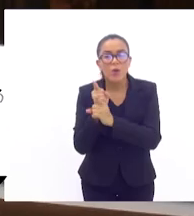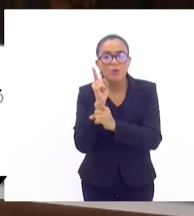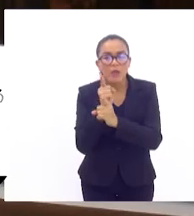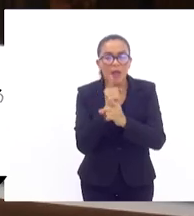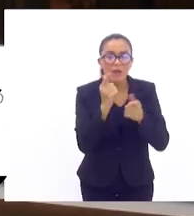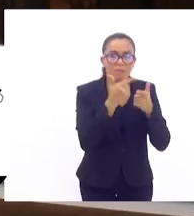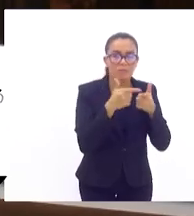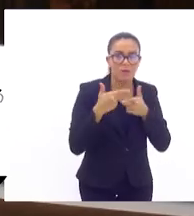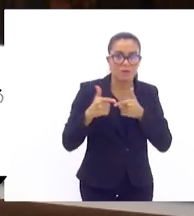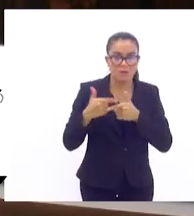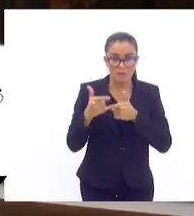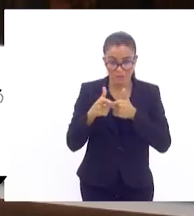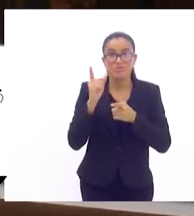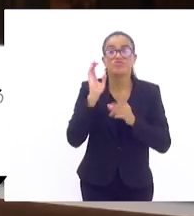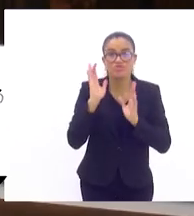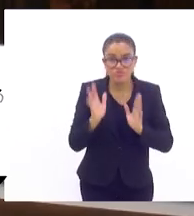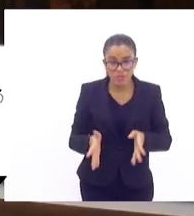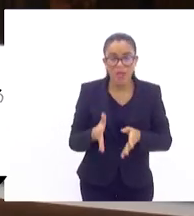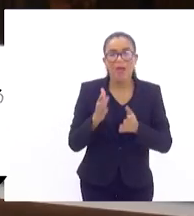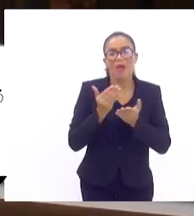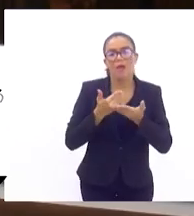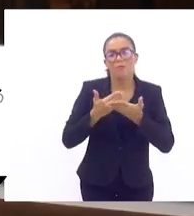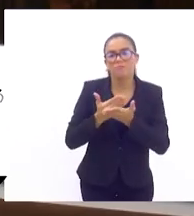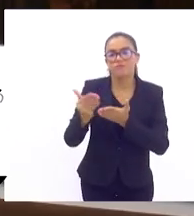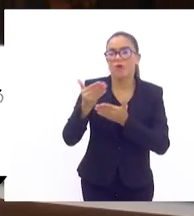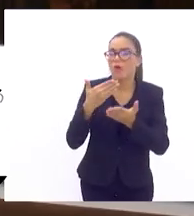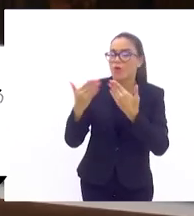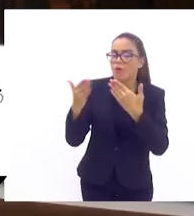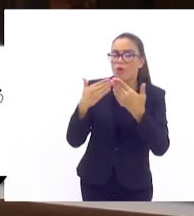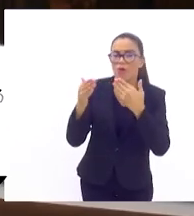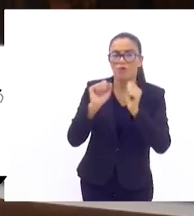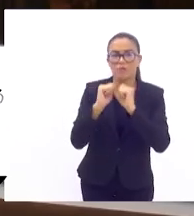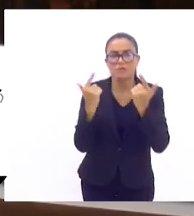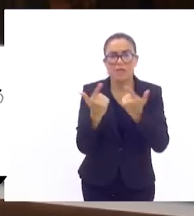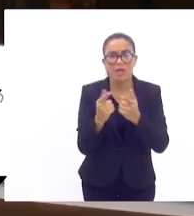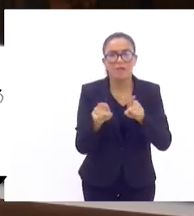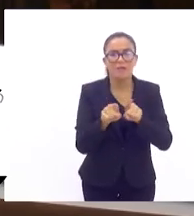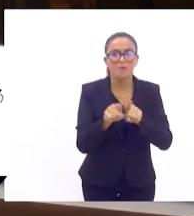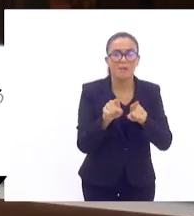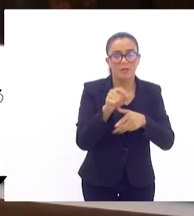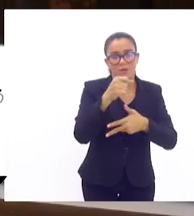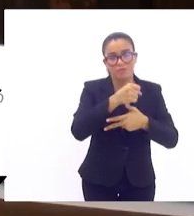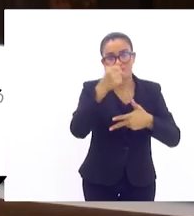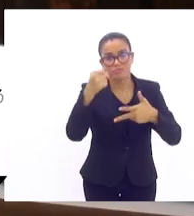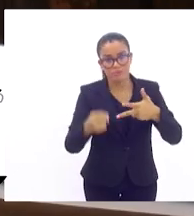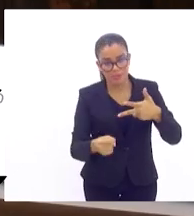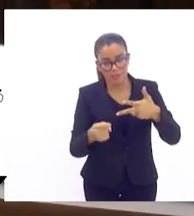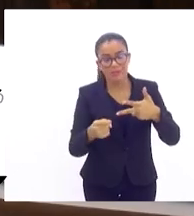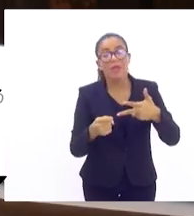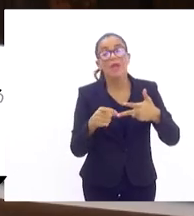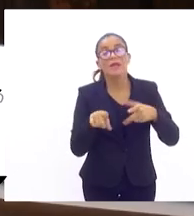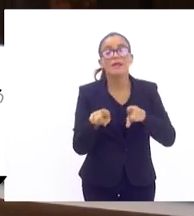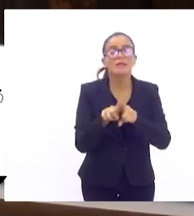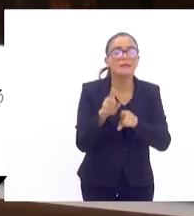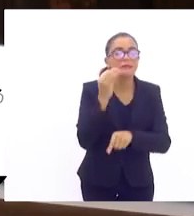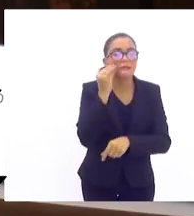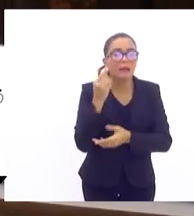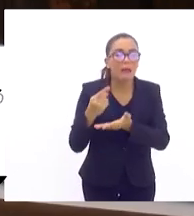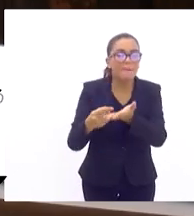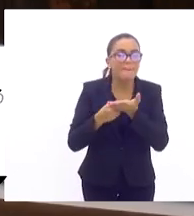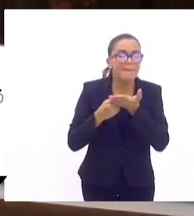problemas e, a partir daí, conversar com o Poder Legislativo, com o Poder Executivo e tentar chegar num acordo com o